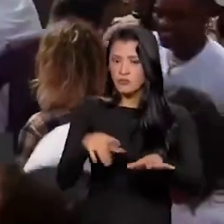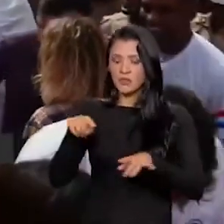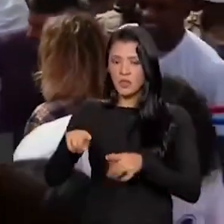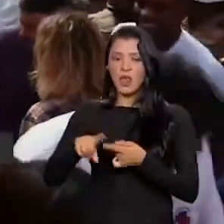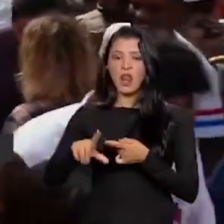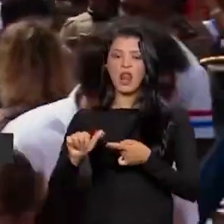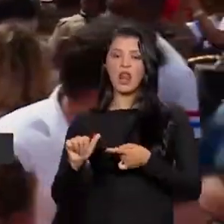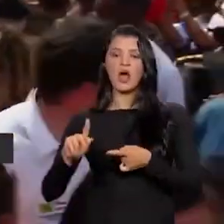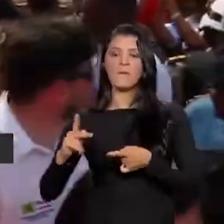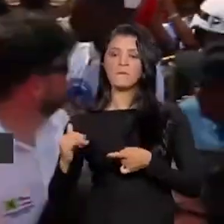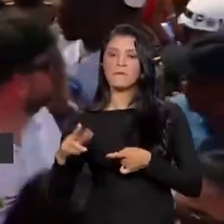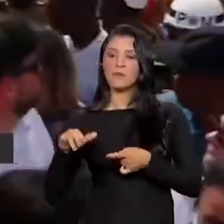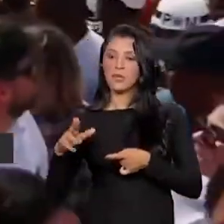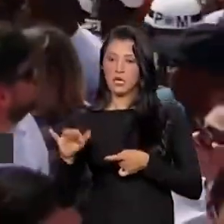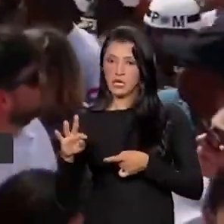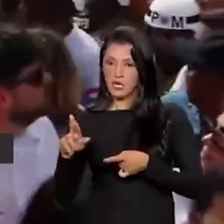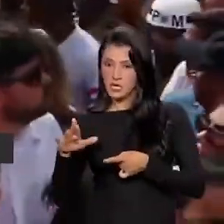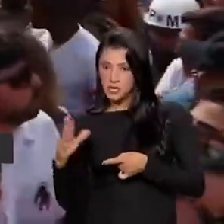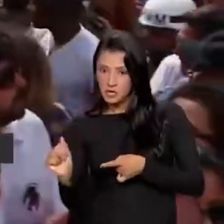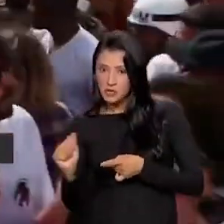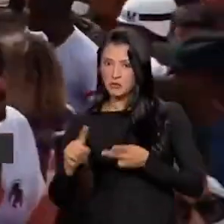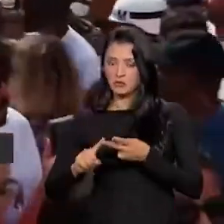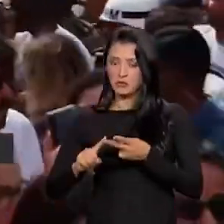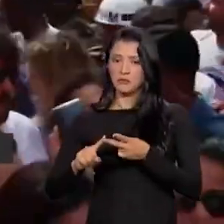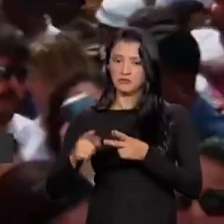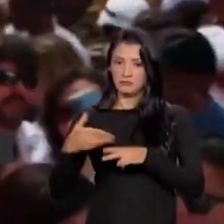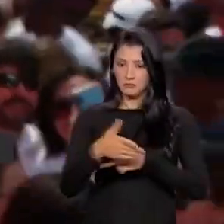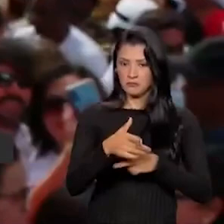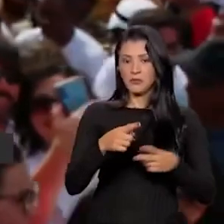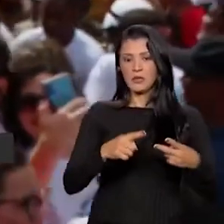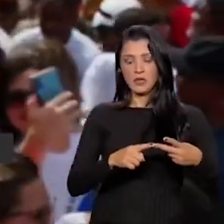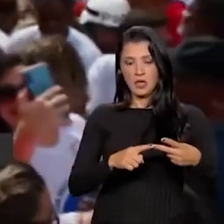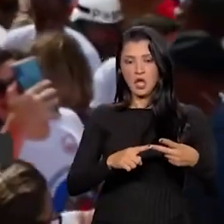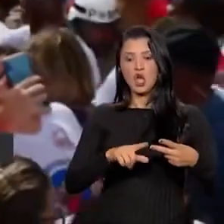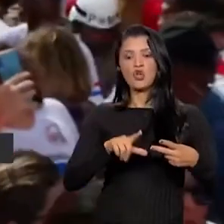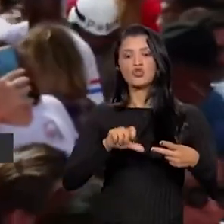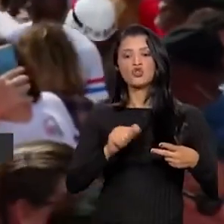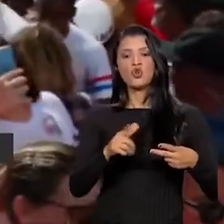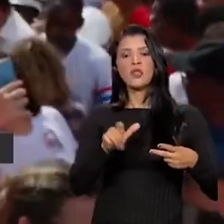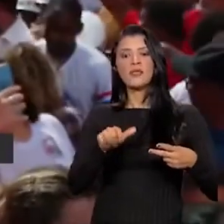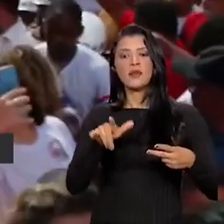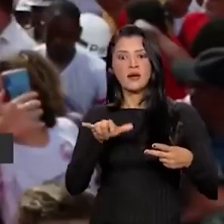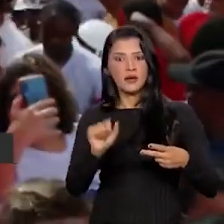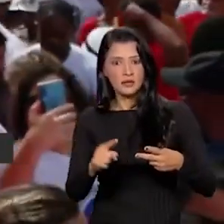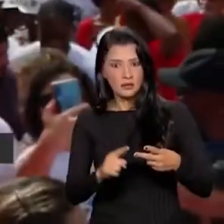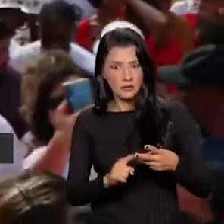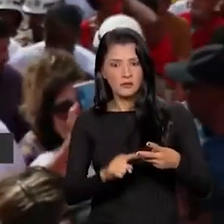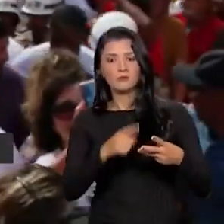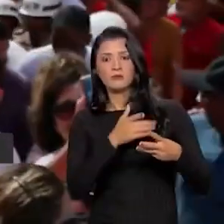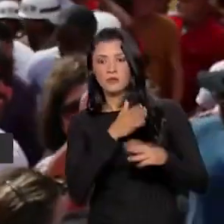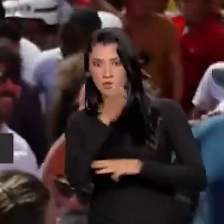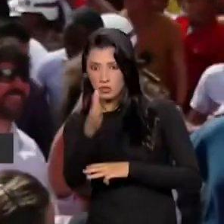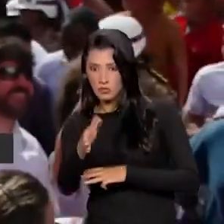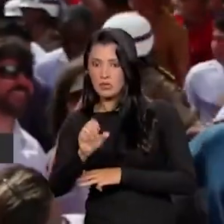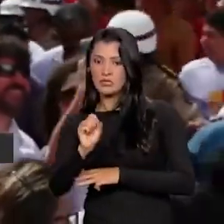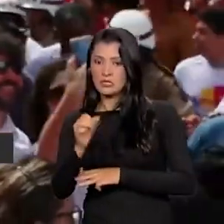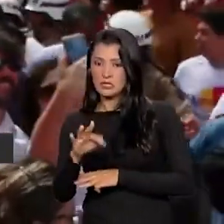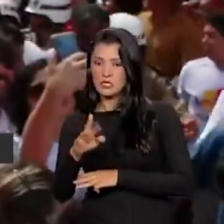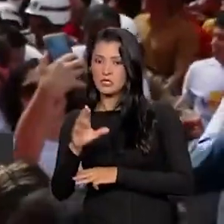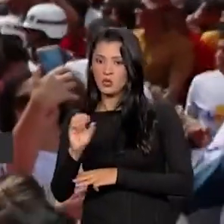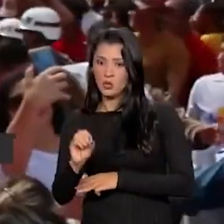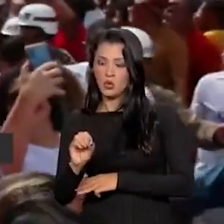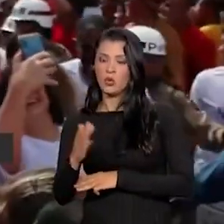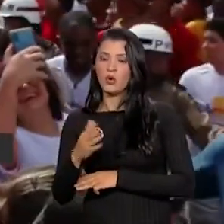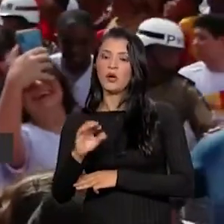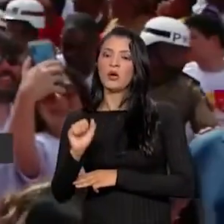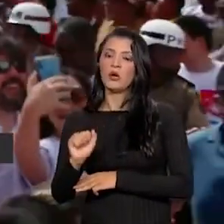Lapinha, passa pelo Convento da Soledade em direção ao bairro do Santo Antônio,